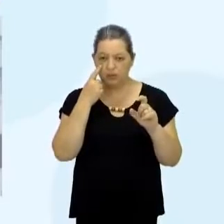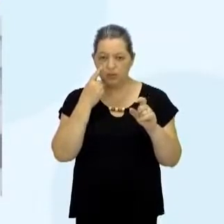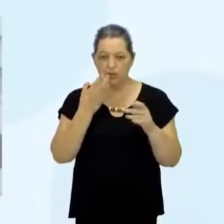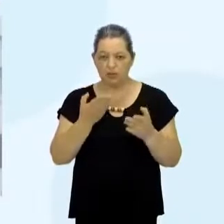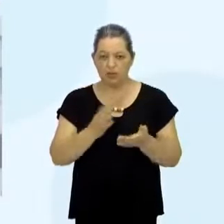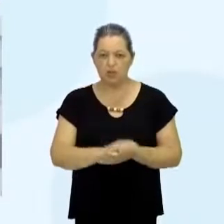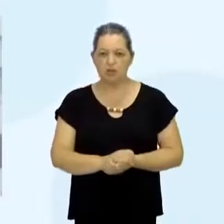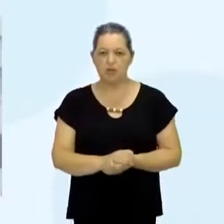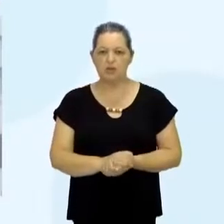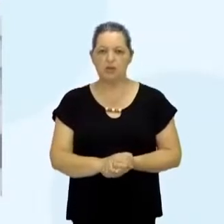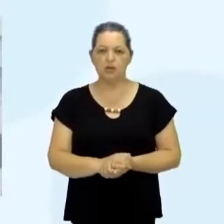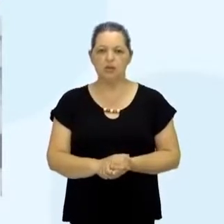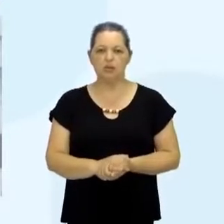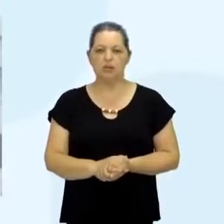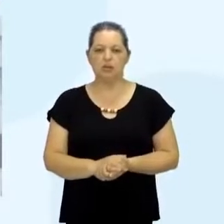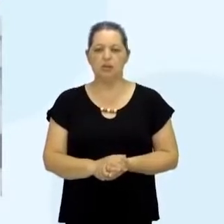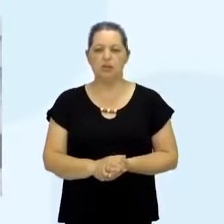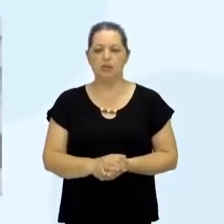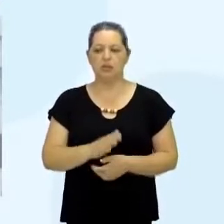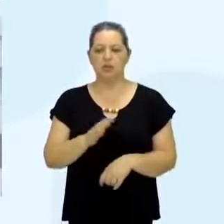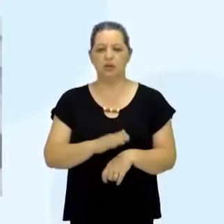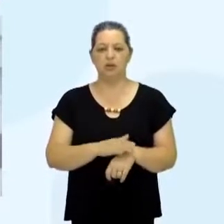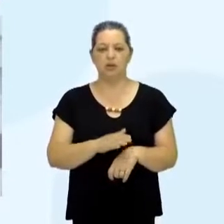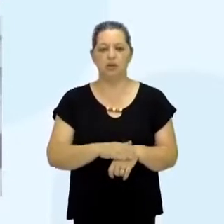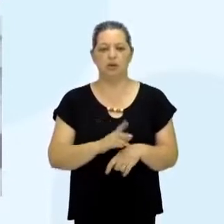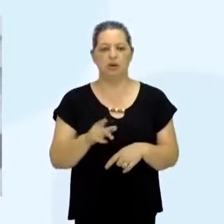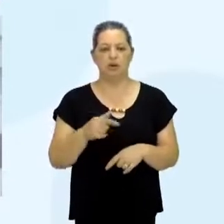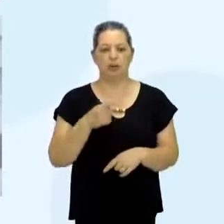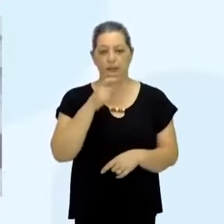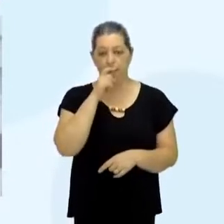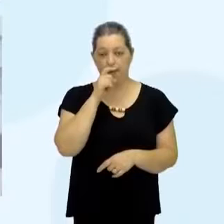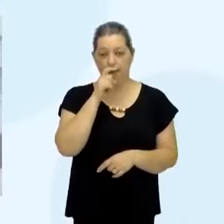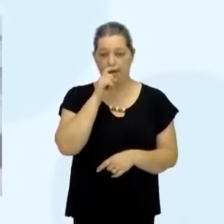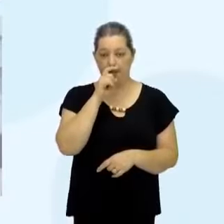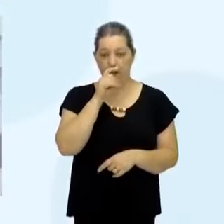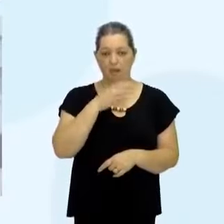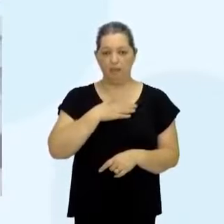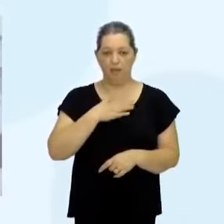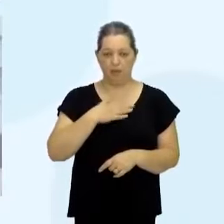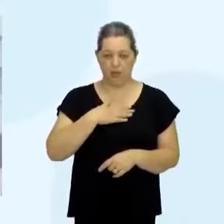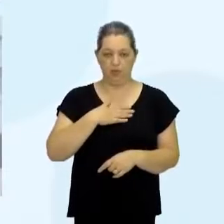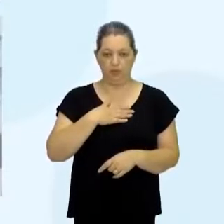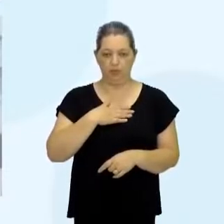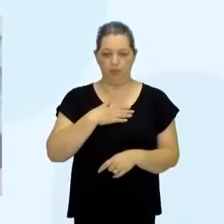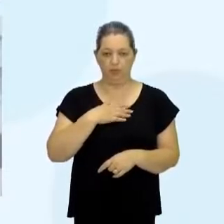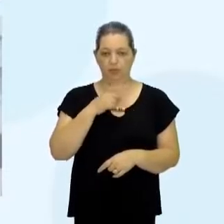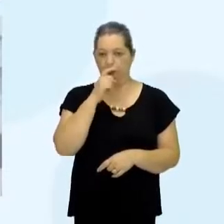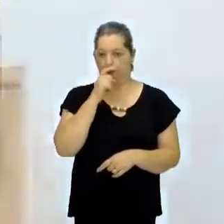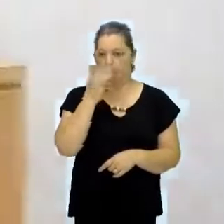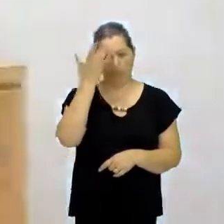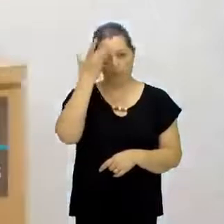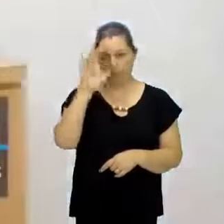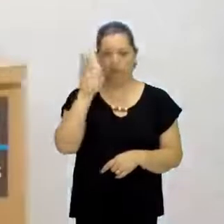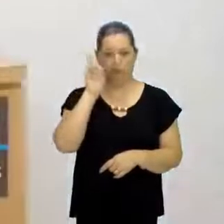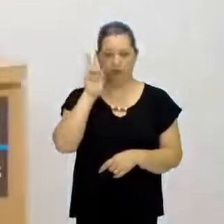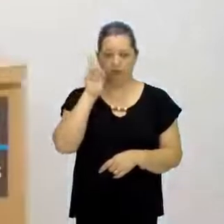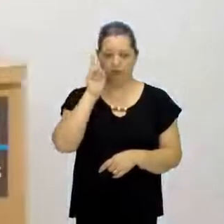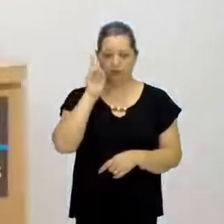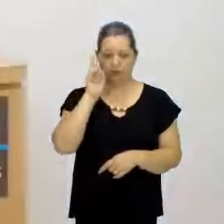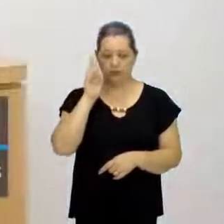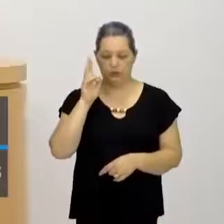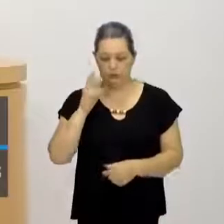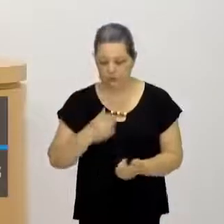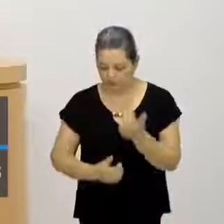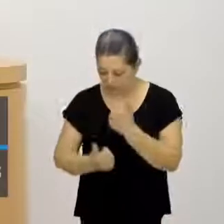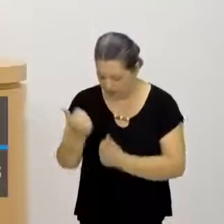perdoem aqui, vou fazer um comentário muito pessoal, é a foto do meu pai, né? Meu pai não sabia dessa história, embora ele fosse neto do